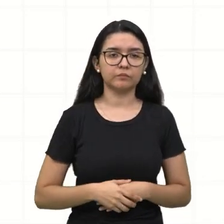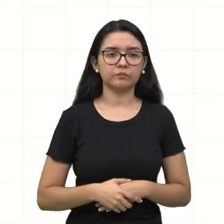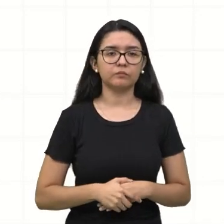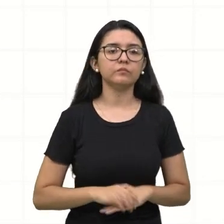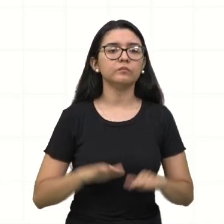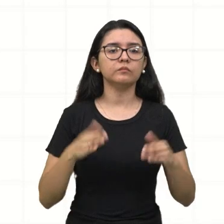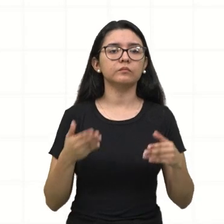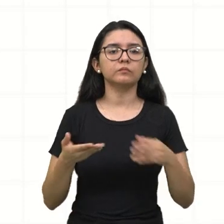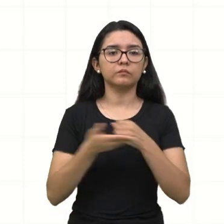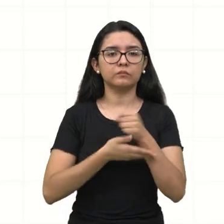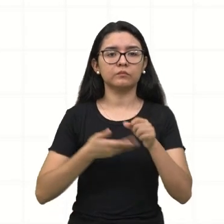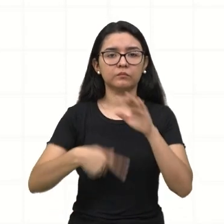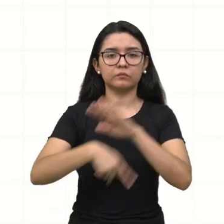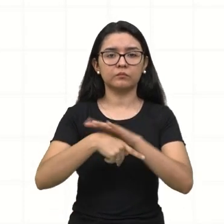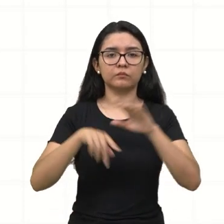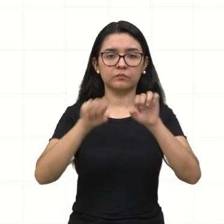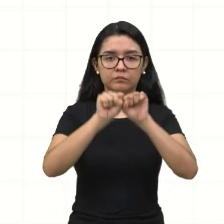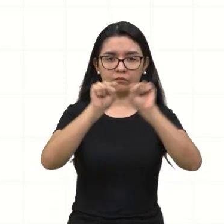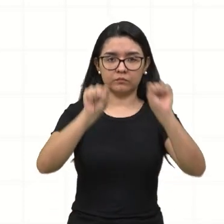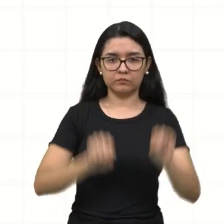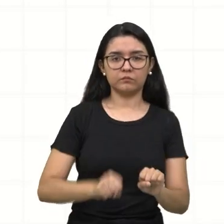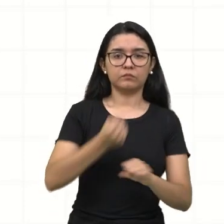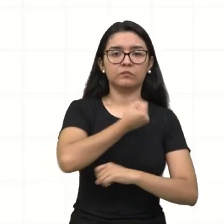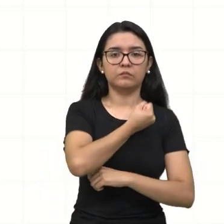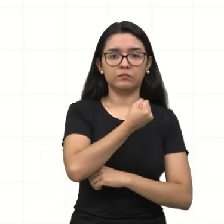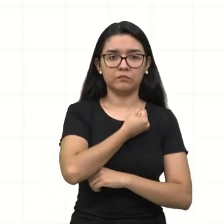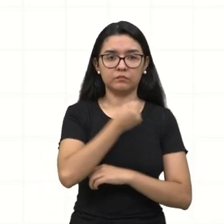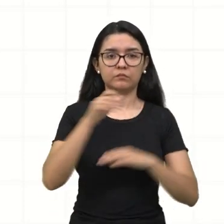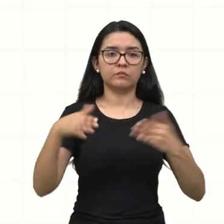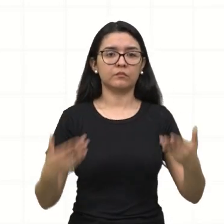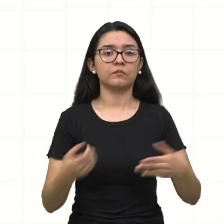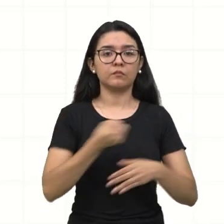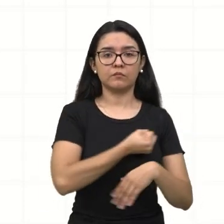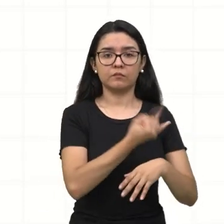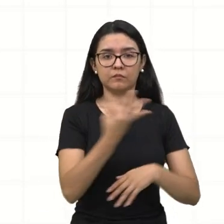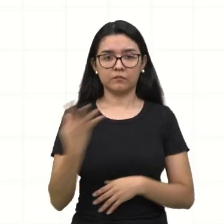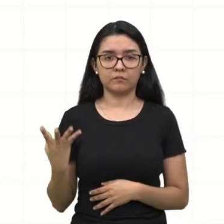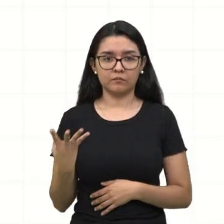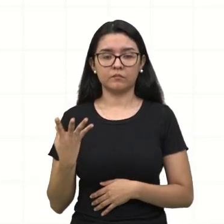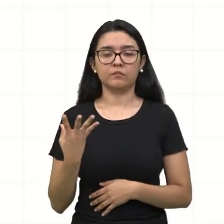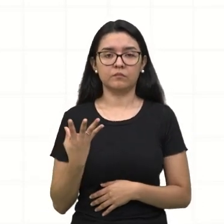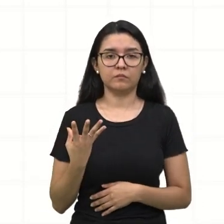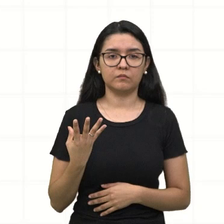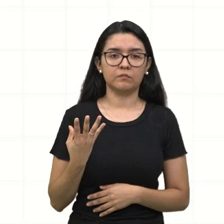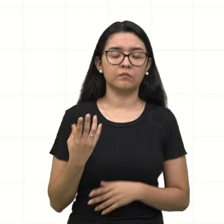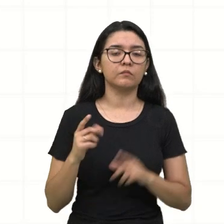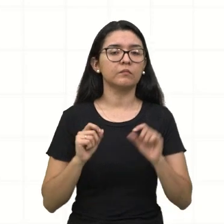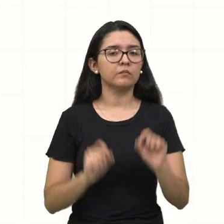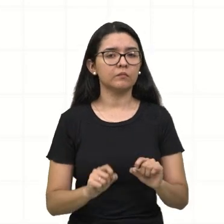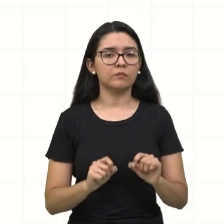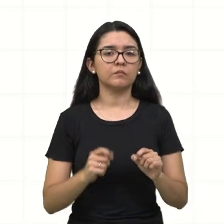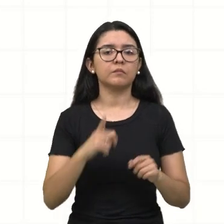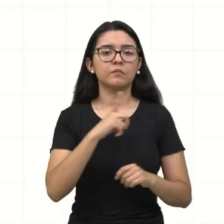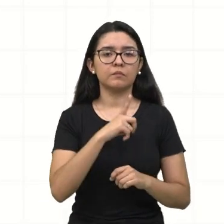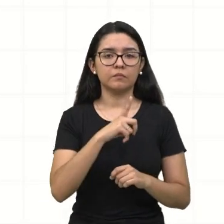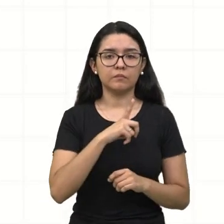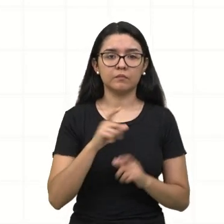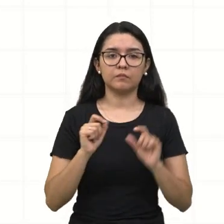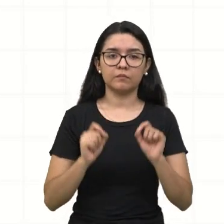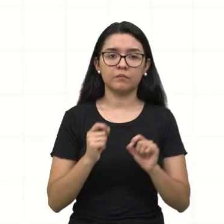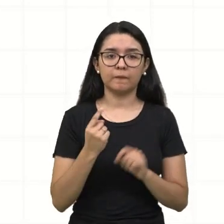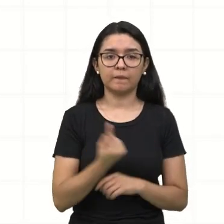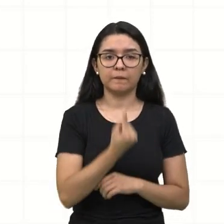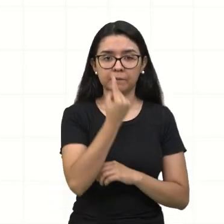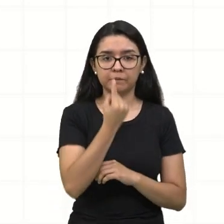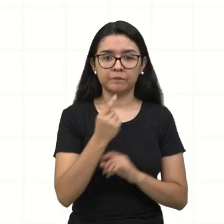A base de um sistema de numeração é uma certa quantidade de unidades que deve constituir uma